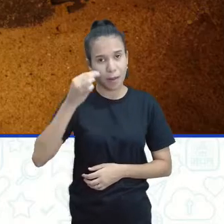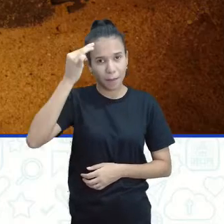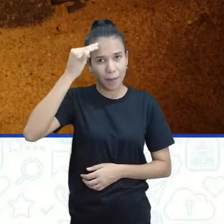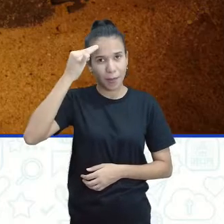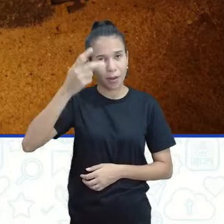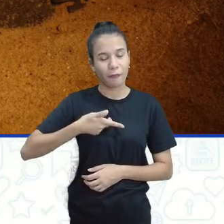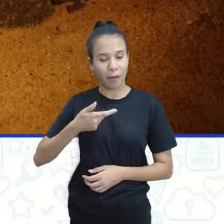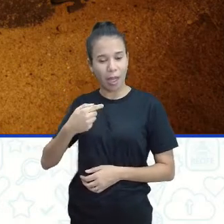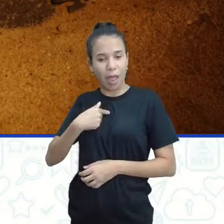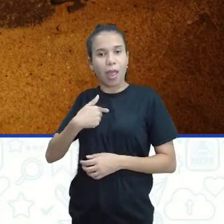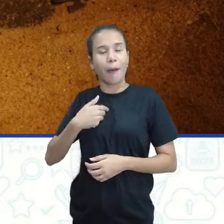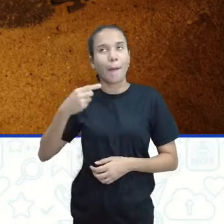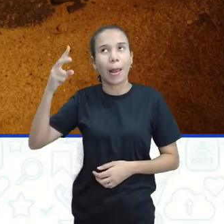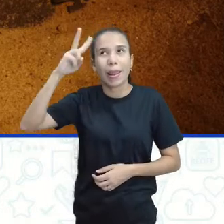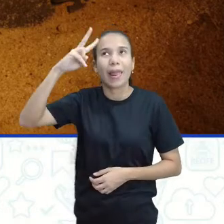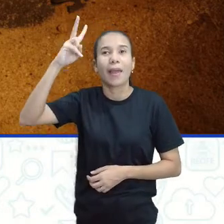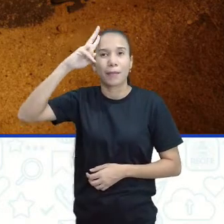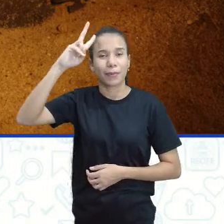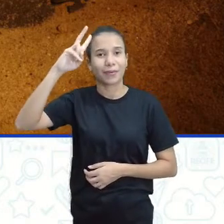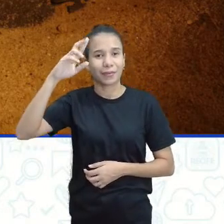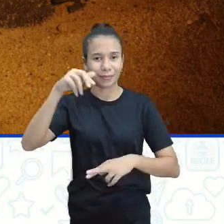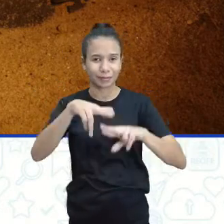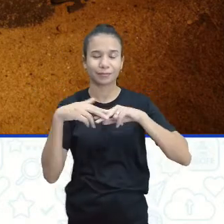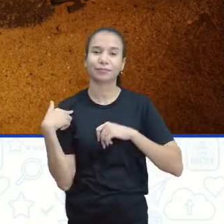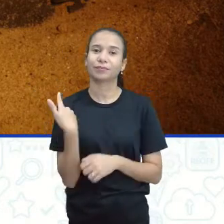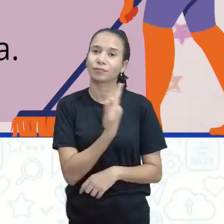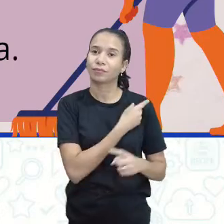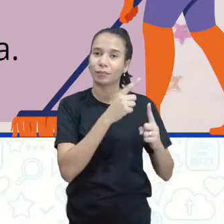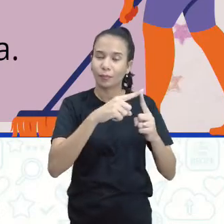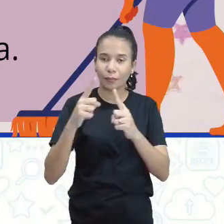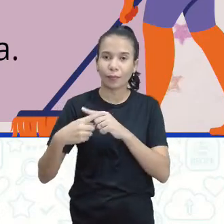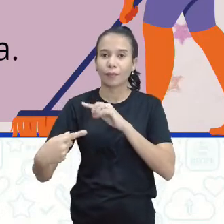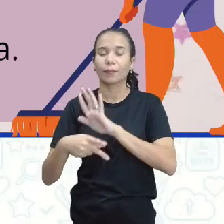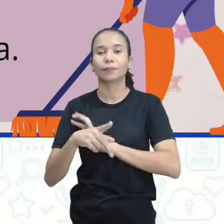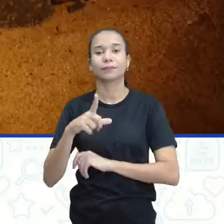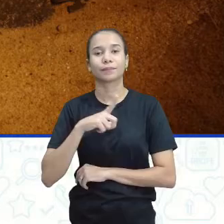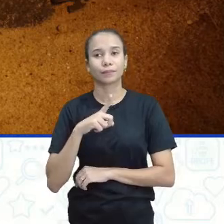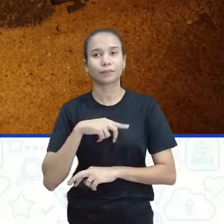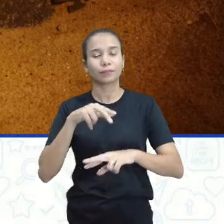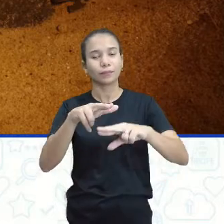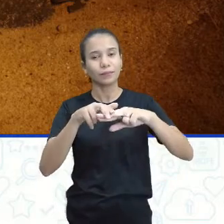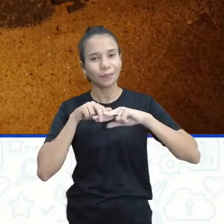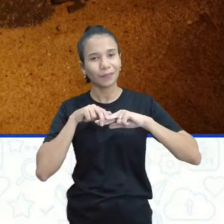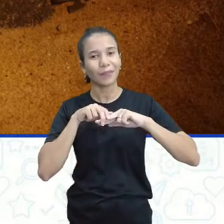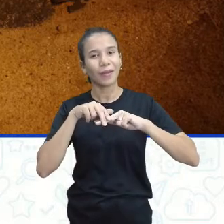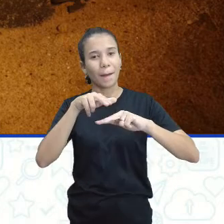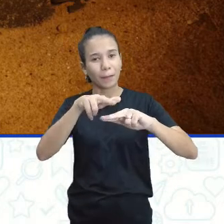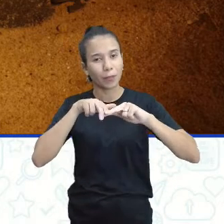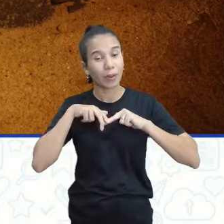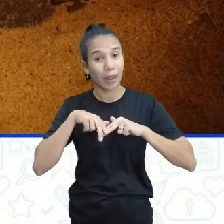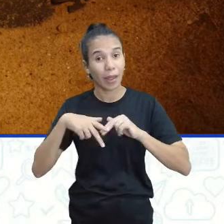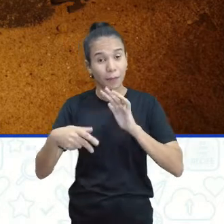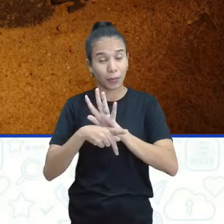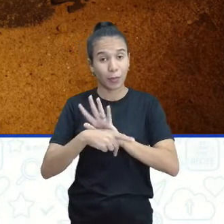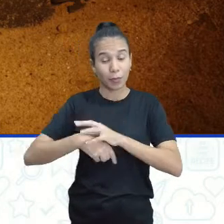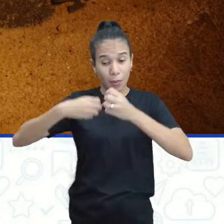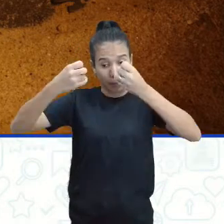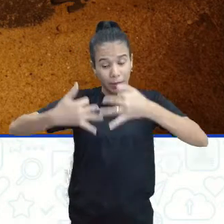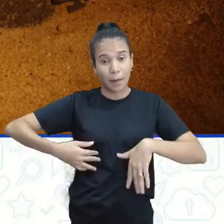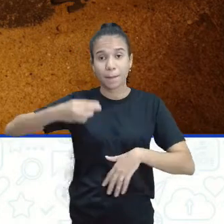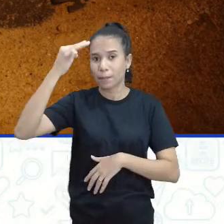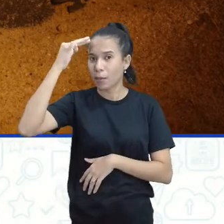é sobre você. Tá? E a gente vai falar sobre os tipos de pretérito. Por quê? Porque os relatos da memória, eles